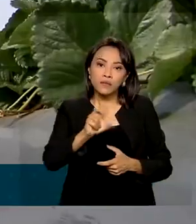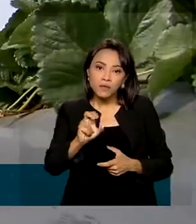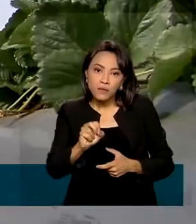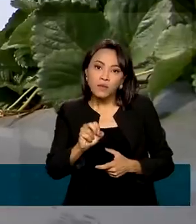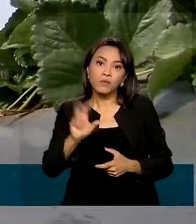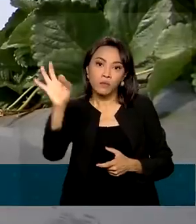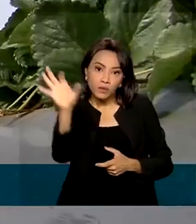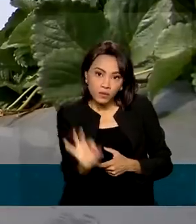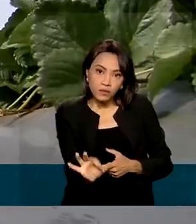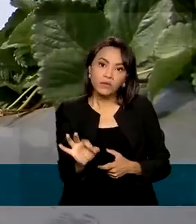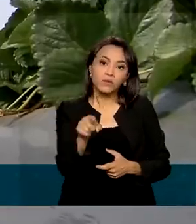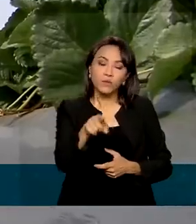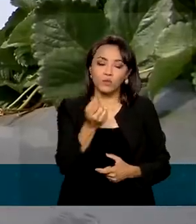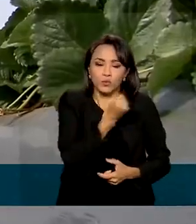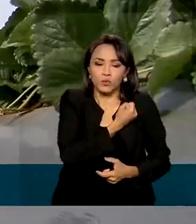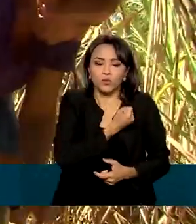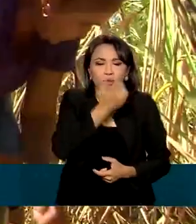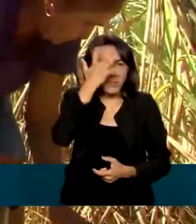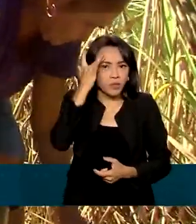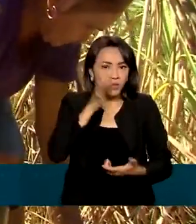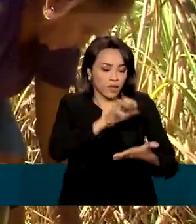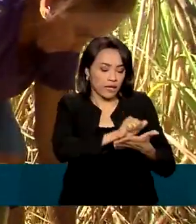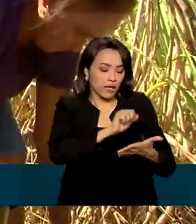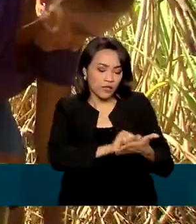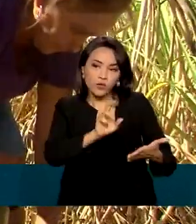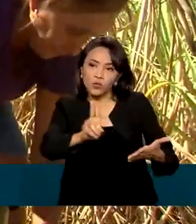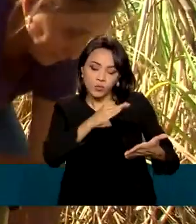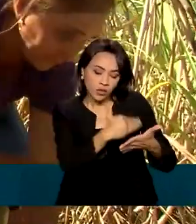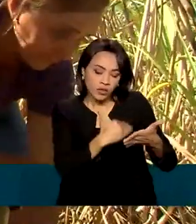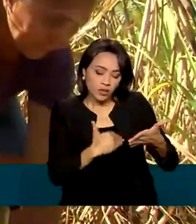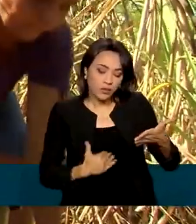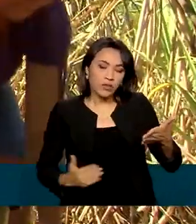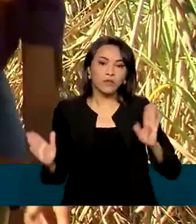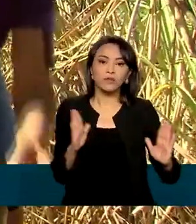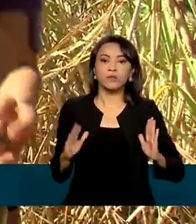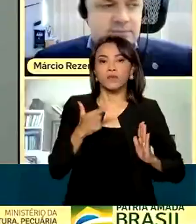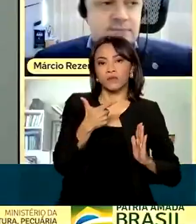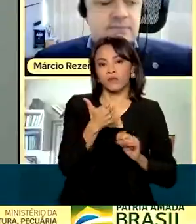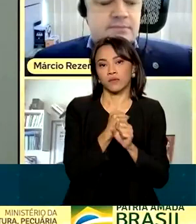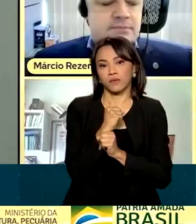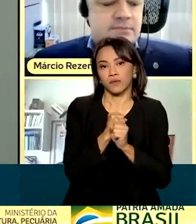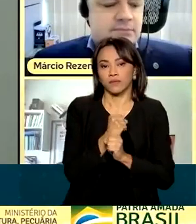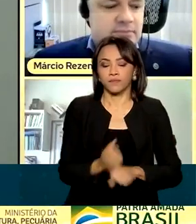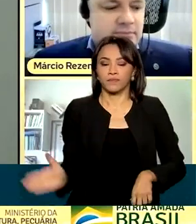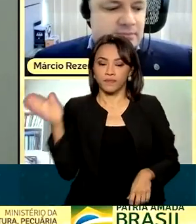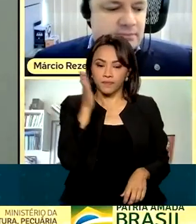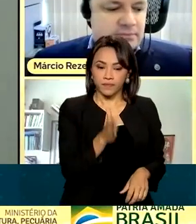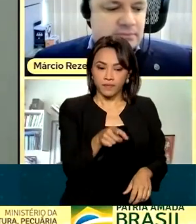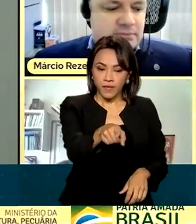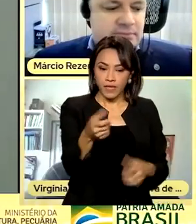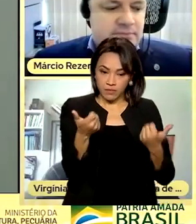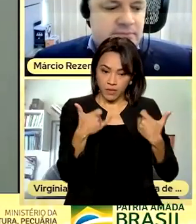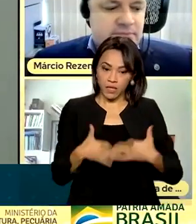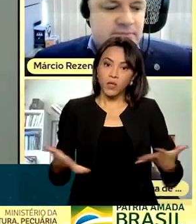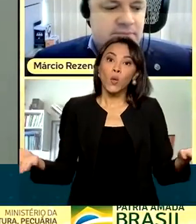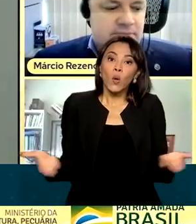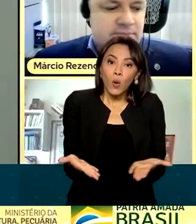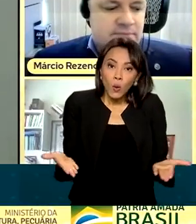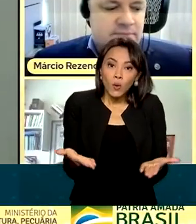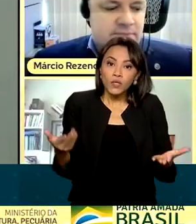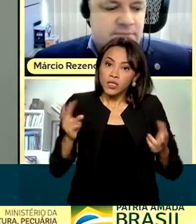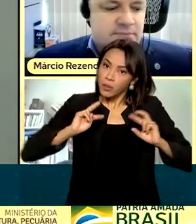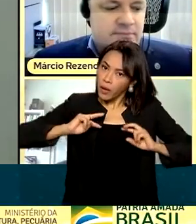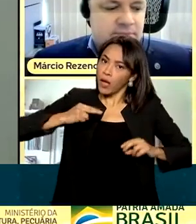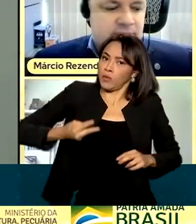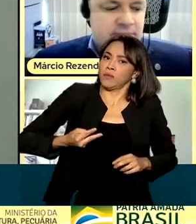450% no número de produtores cadastrados nos últimos 12 anos. Hoje, o reconhecimento da